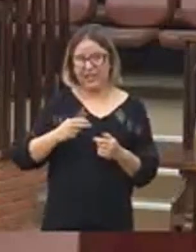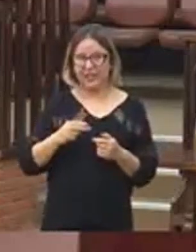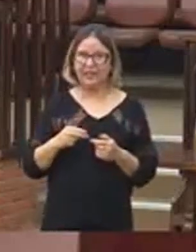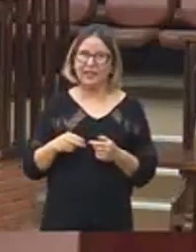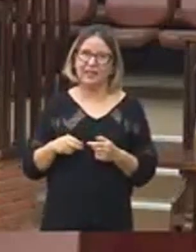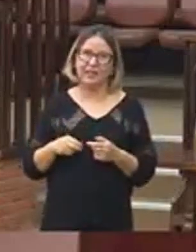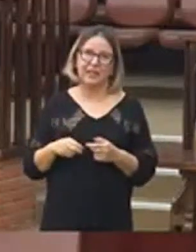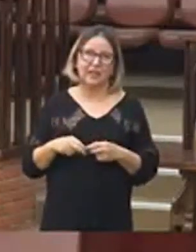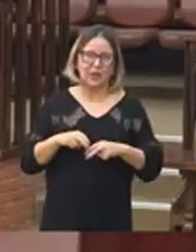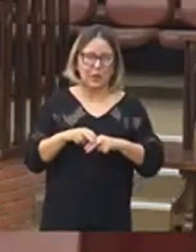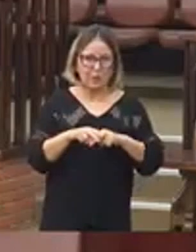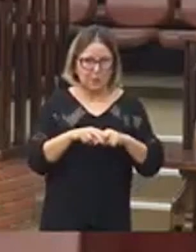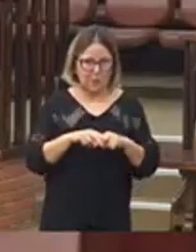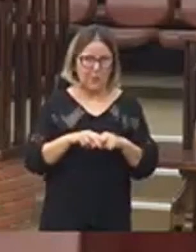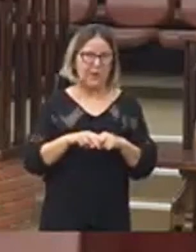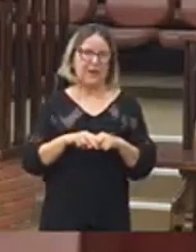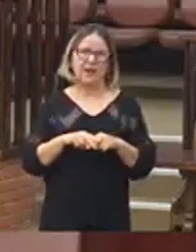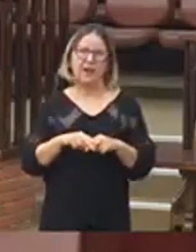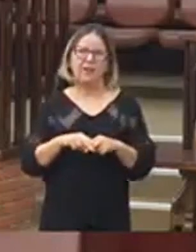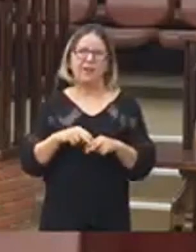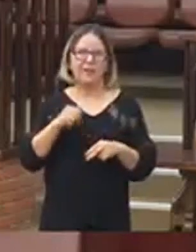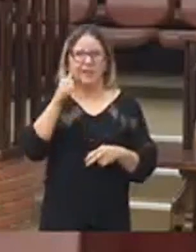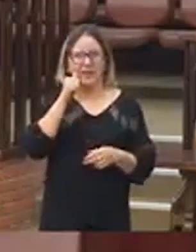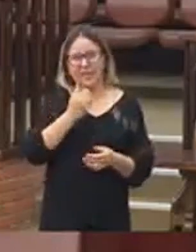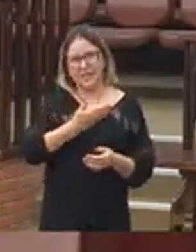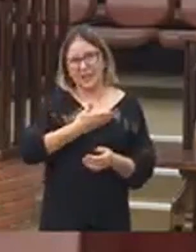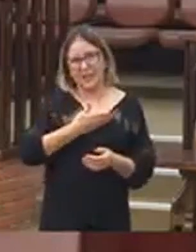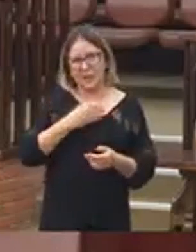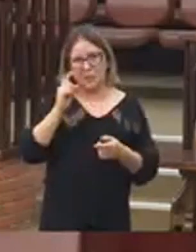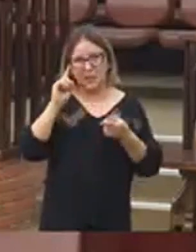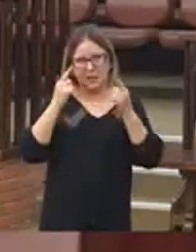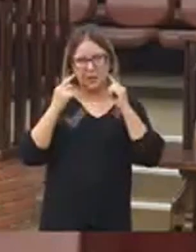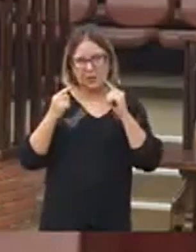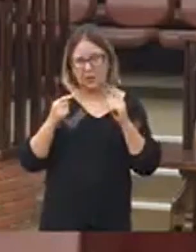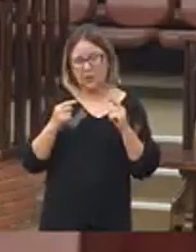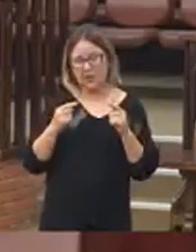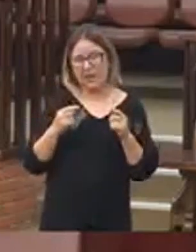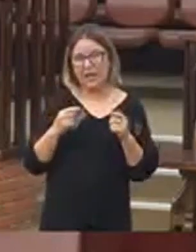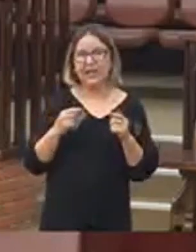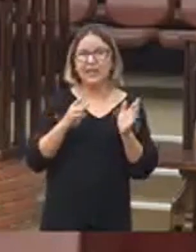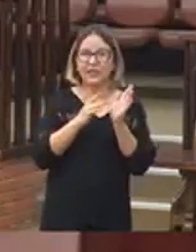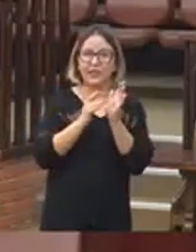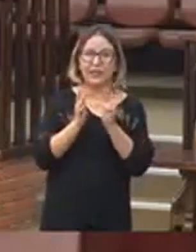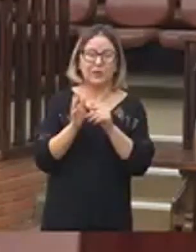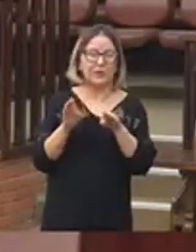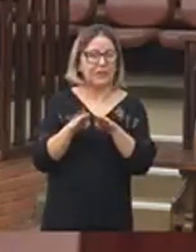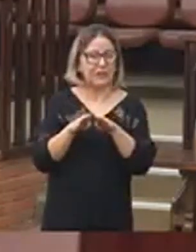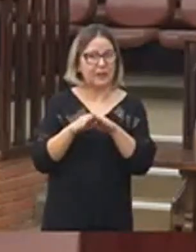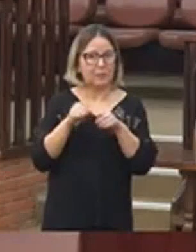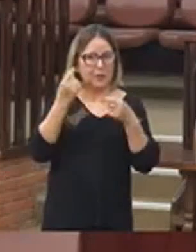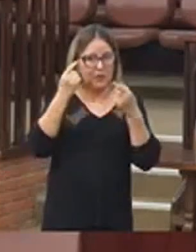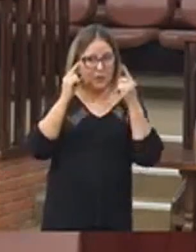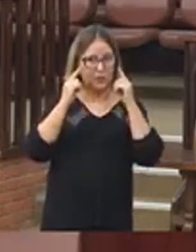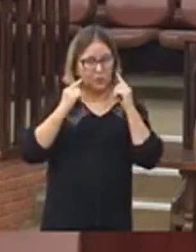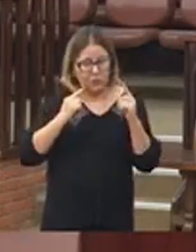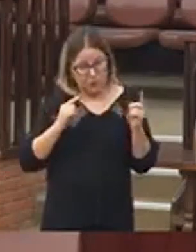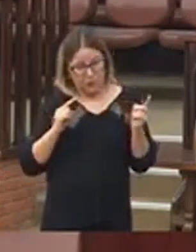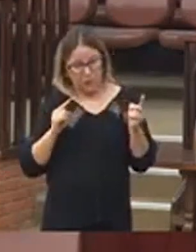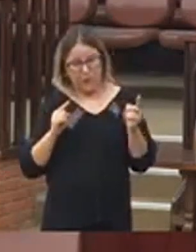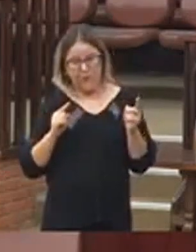compaixão em razão daquilo que ele viu ali.